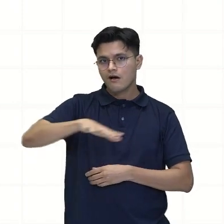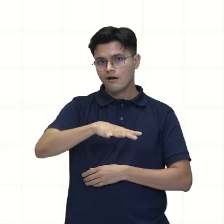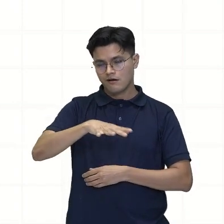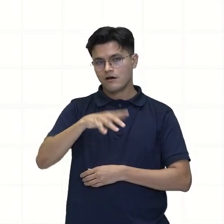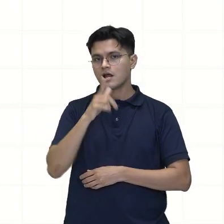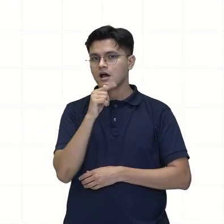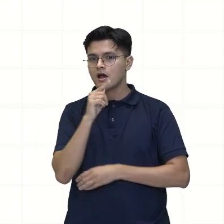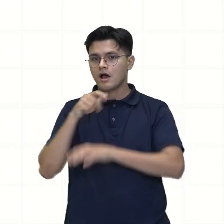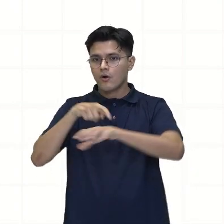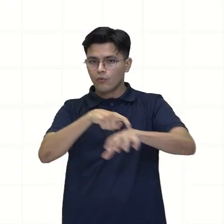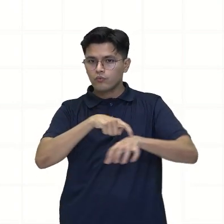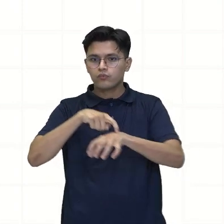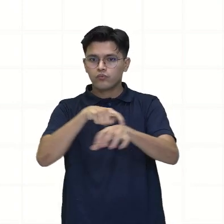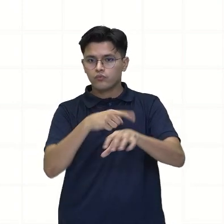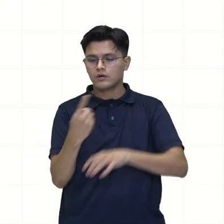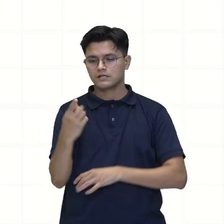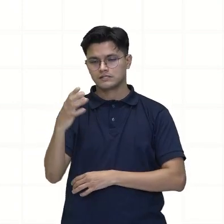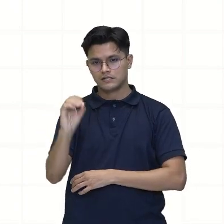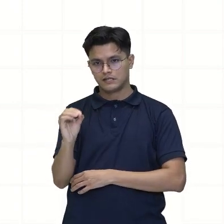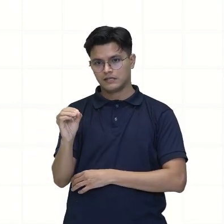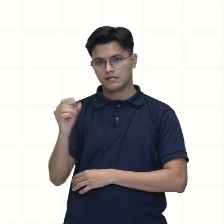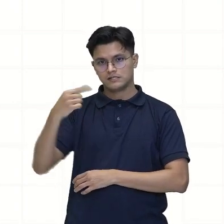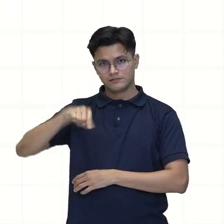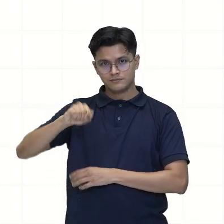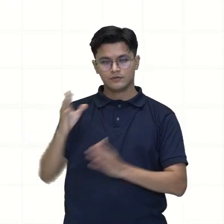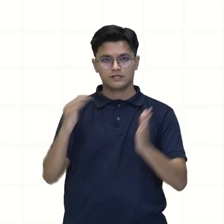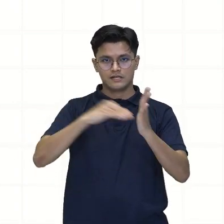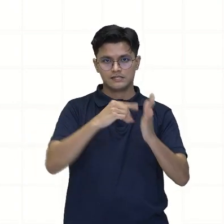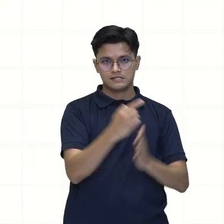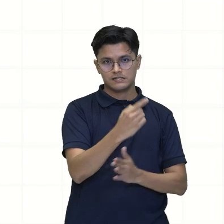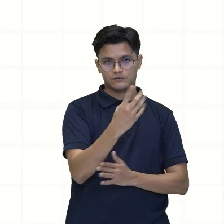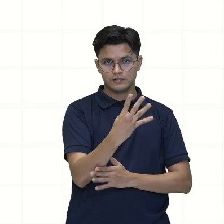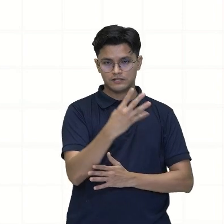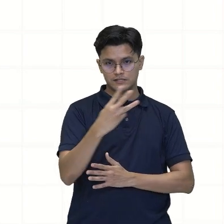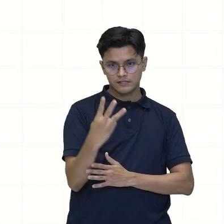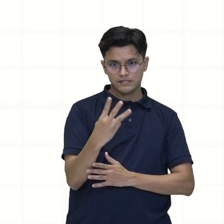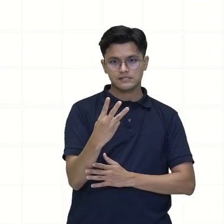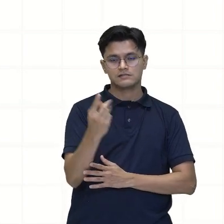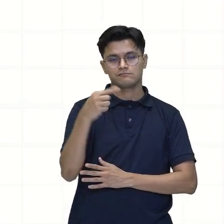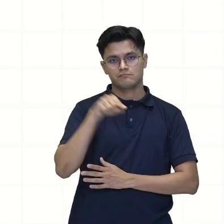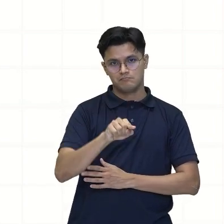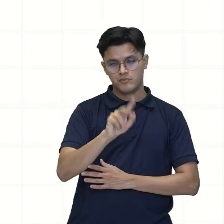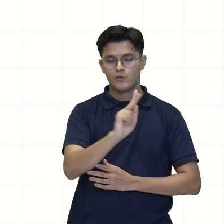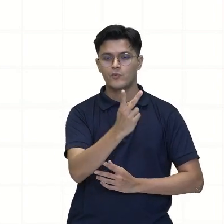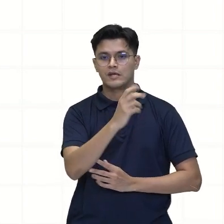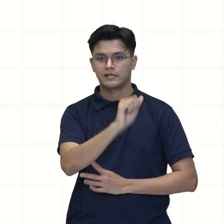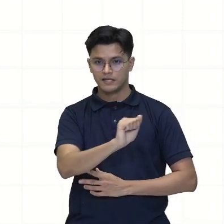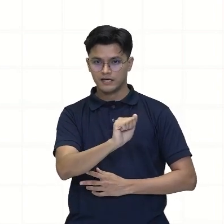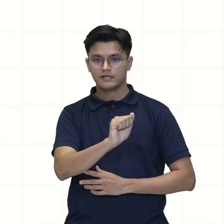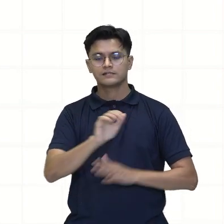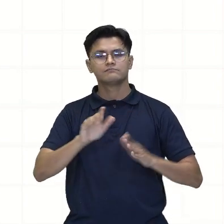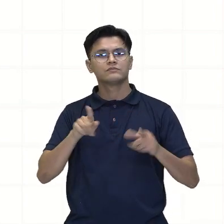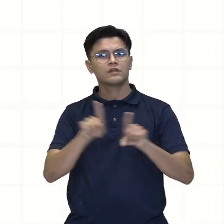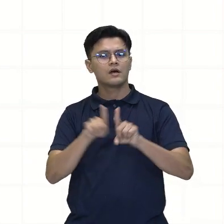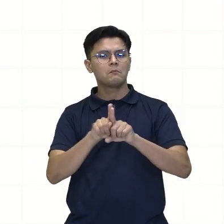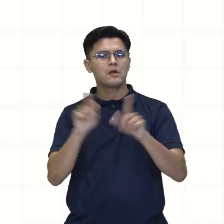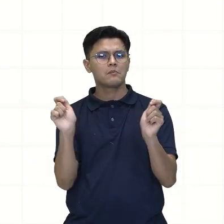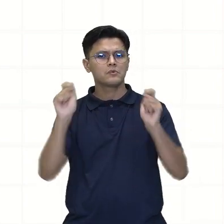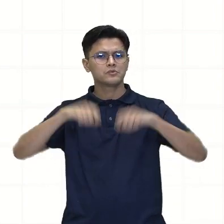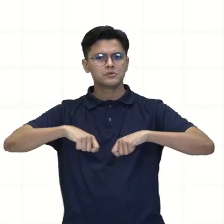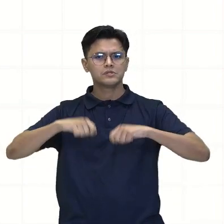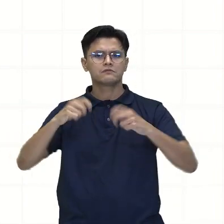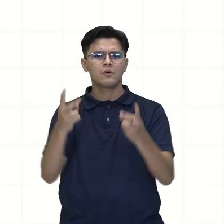entre 10 a 143 mil hectares. E aí a gente pode observar, né, a